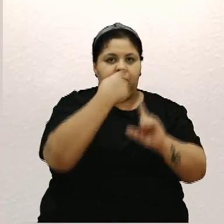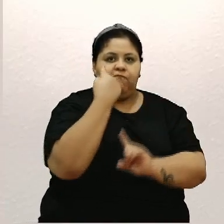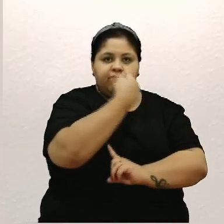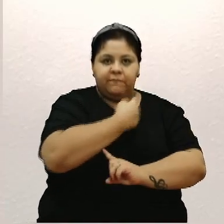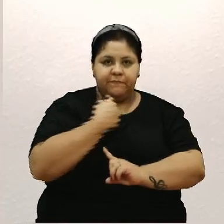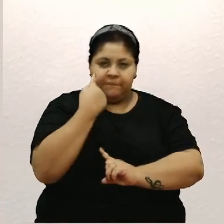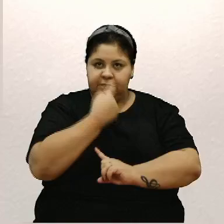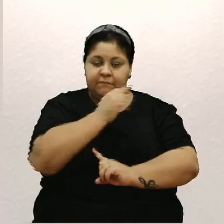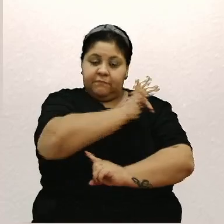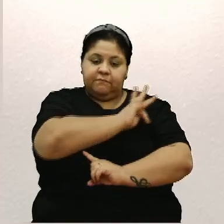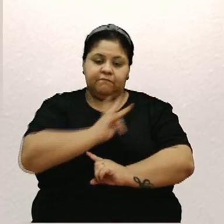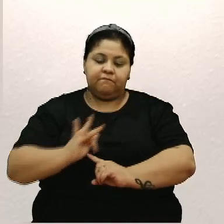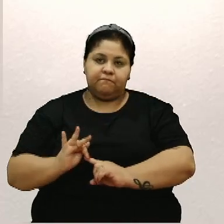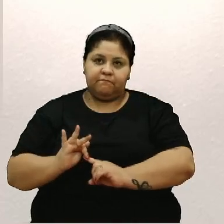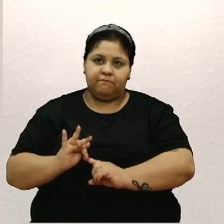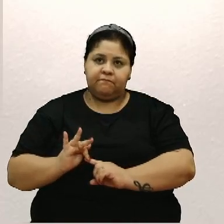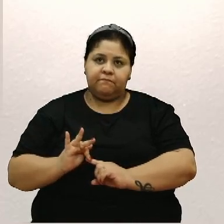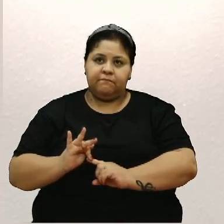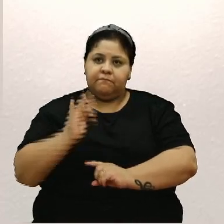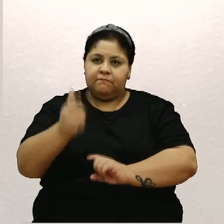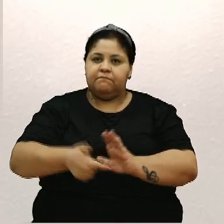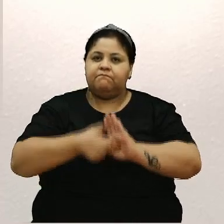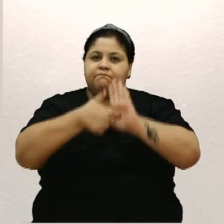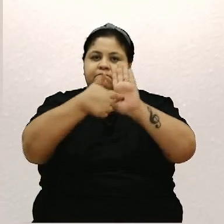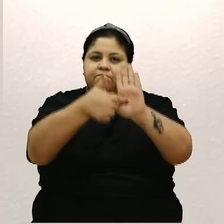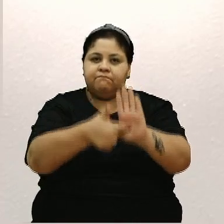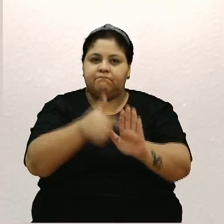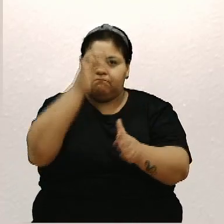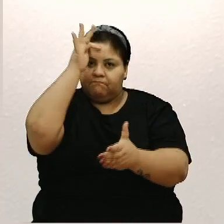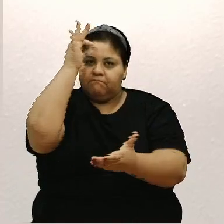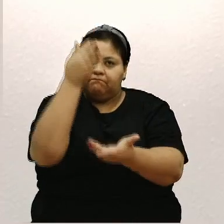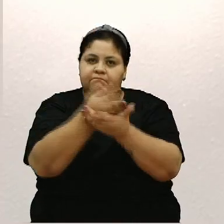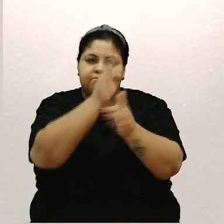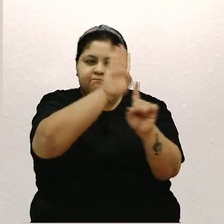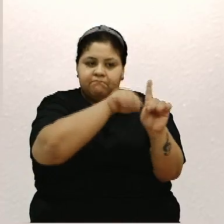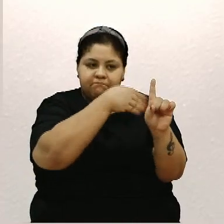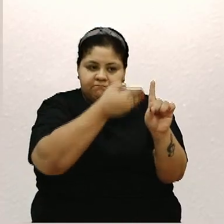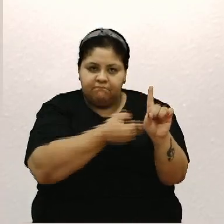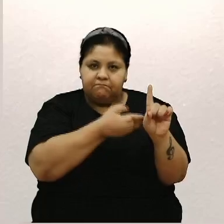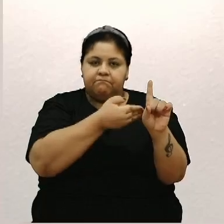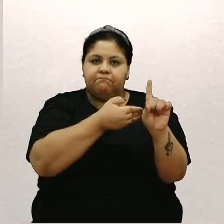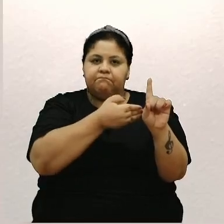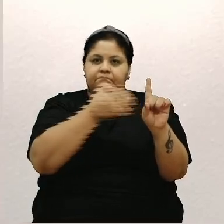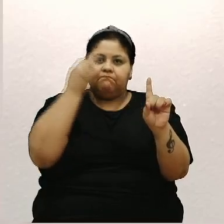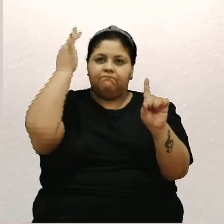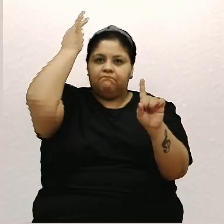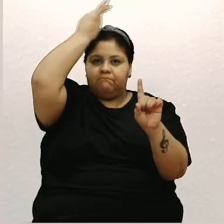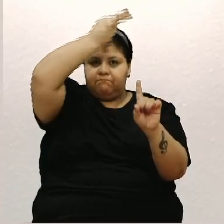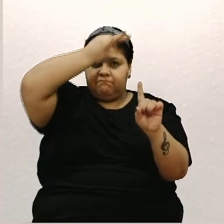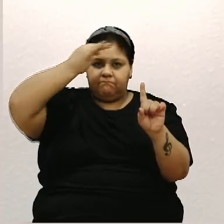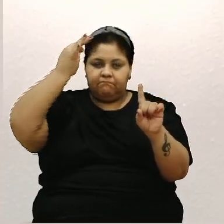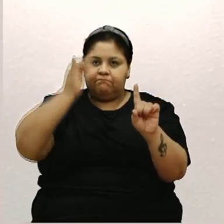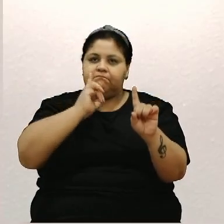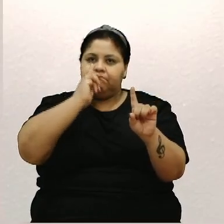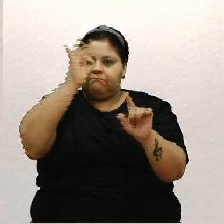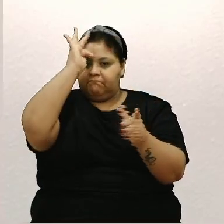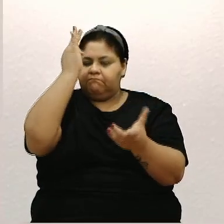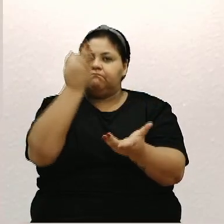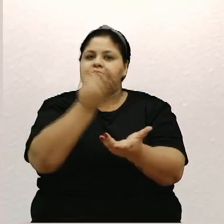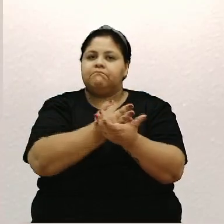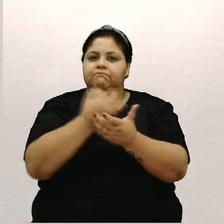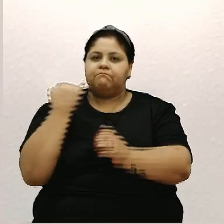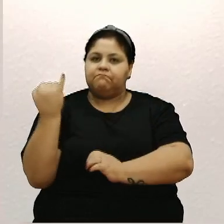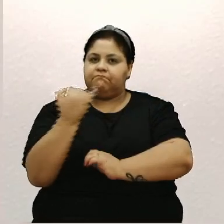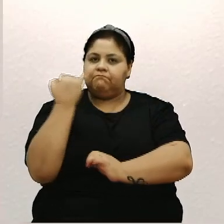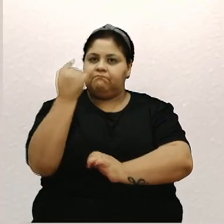em Farroupilha. Como uma demonstração de devoção e homenagem à santa, reforça que a fé é uma parte essencial